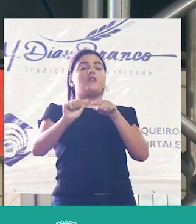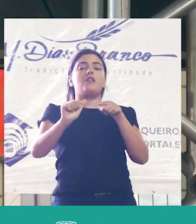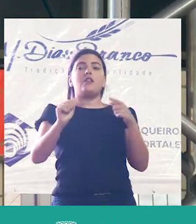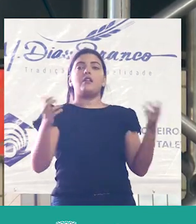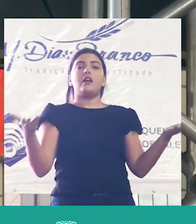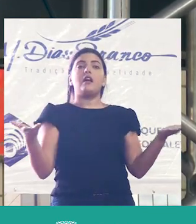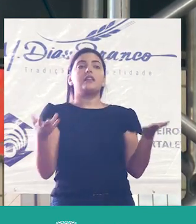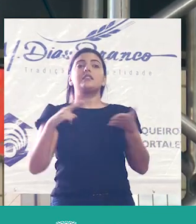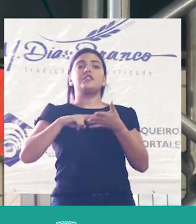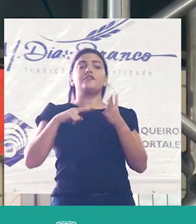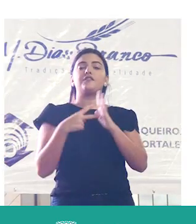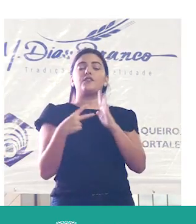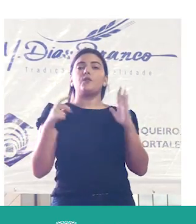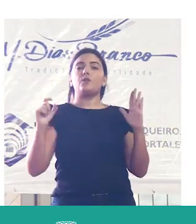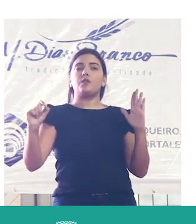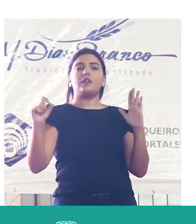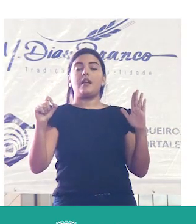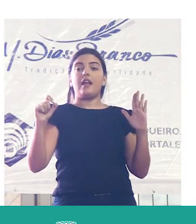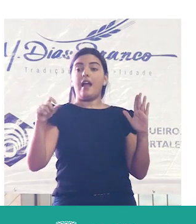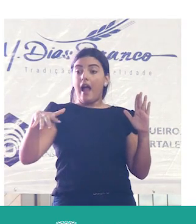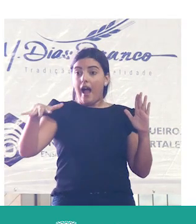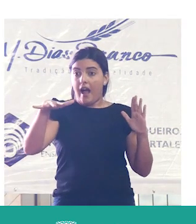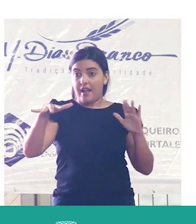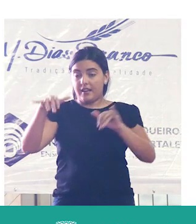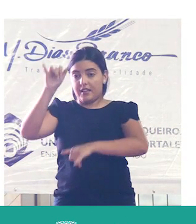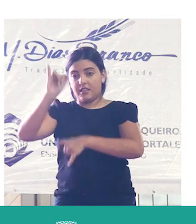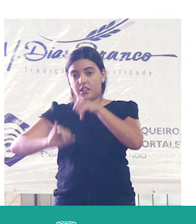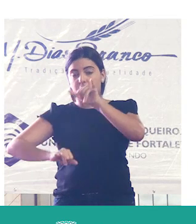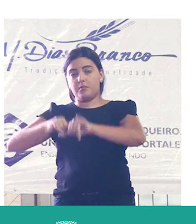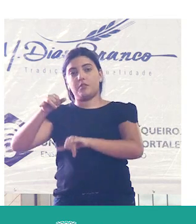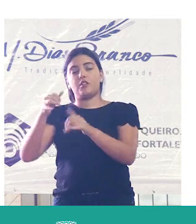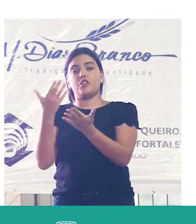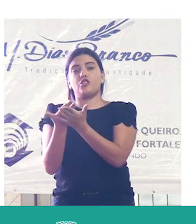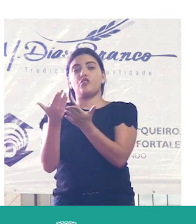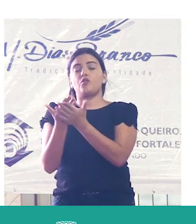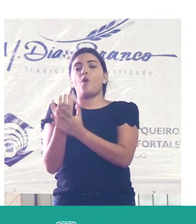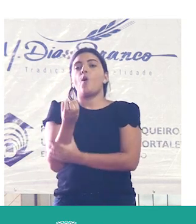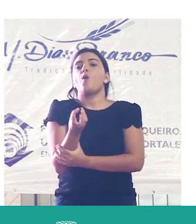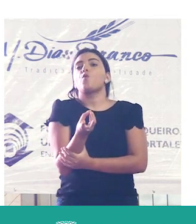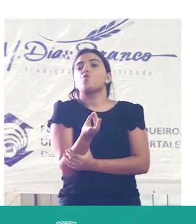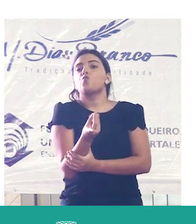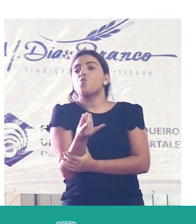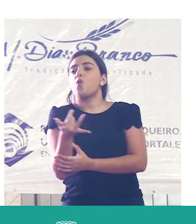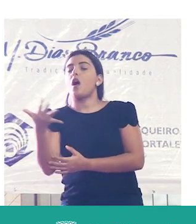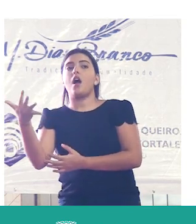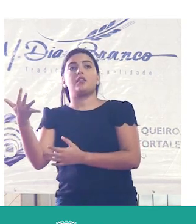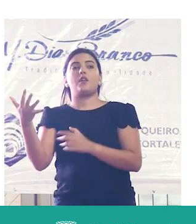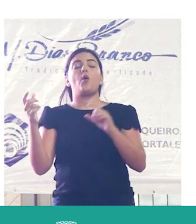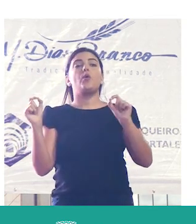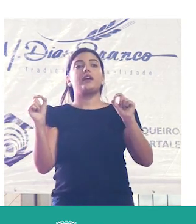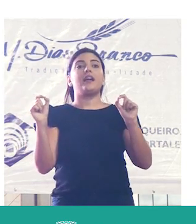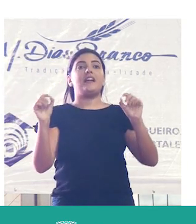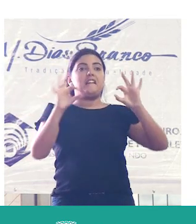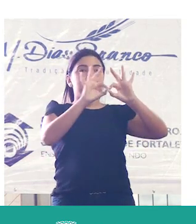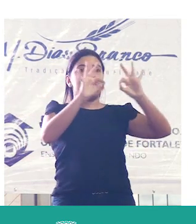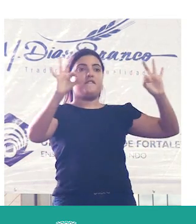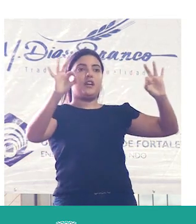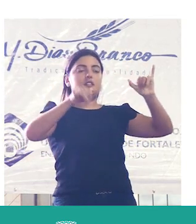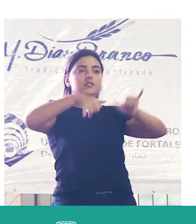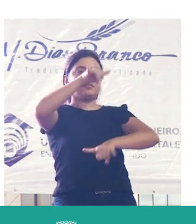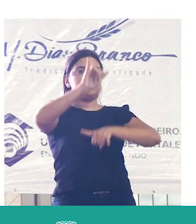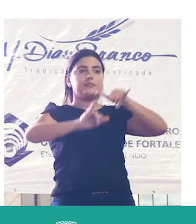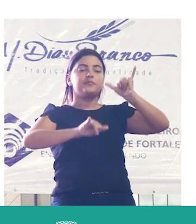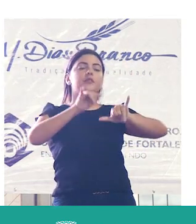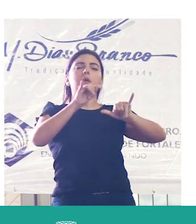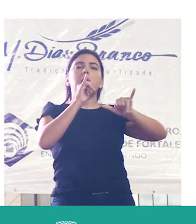Companheiros, estequiometria é a parte da química que estuda quantitativamente uma reação química. Você sabe